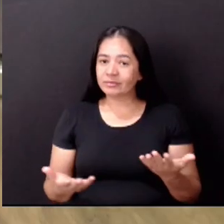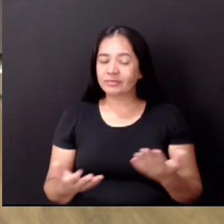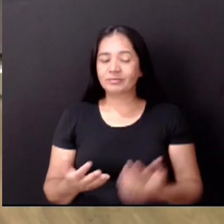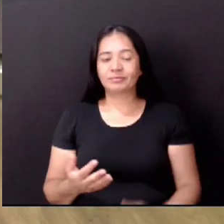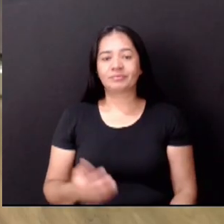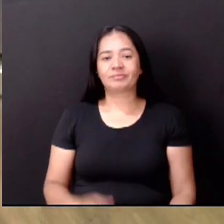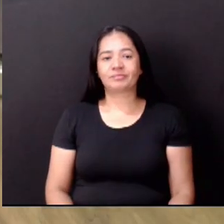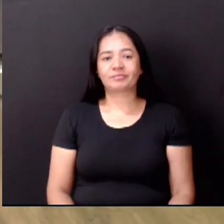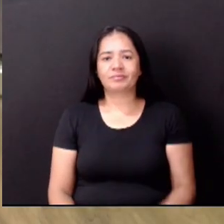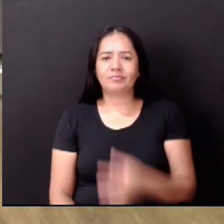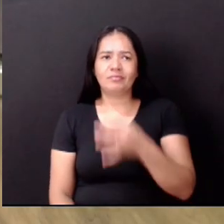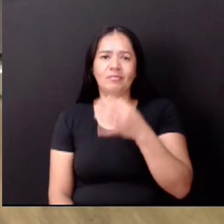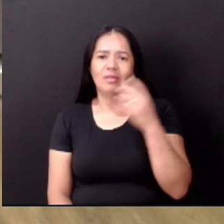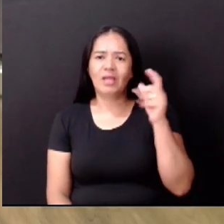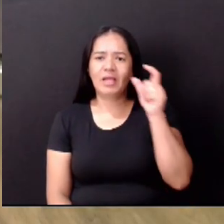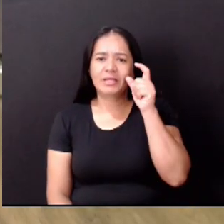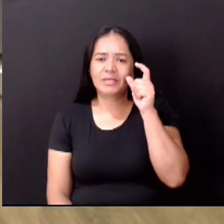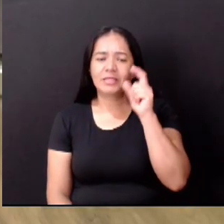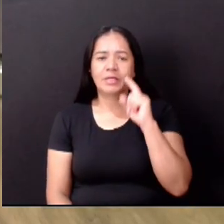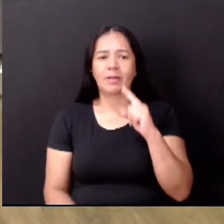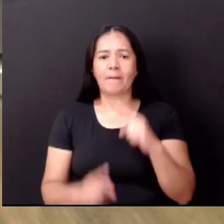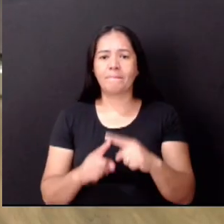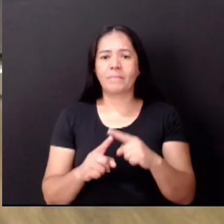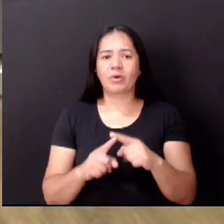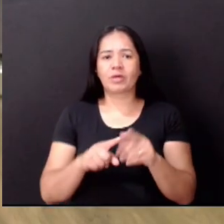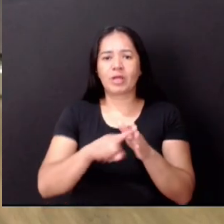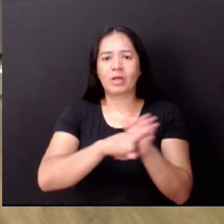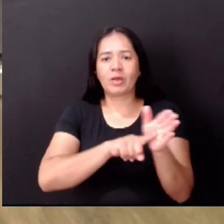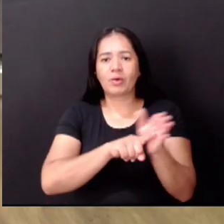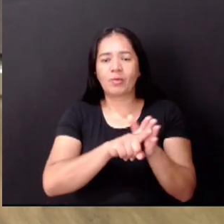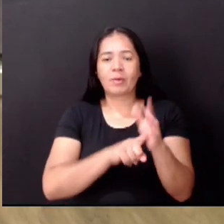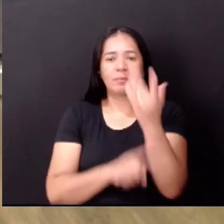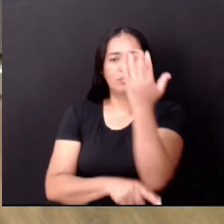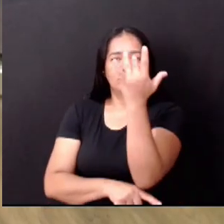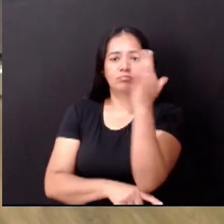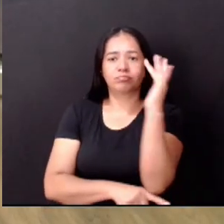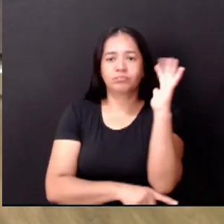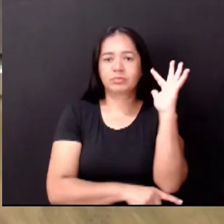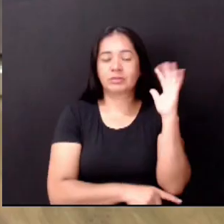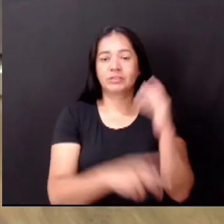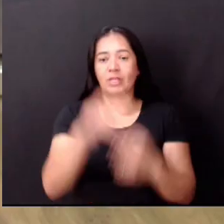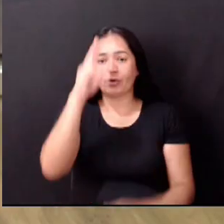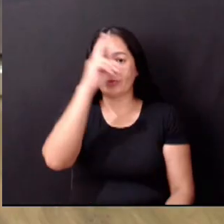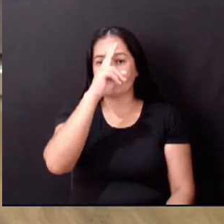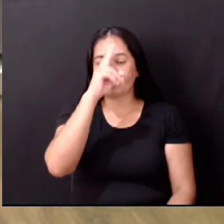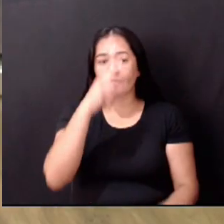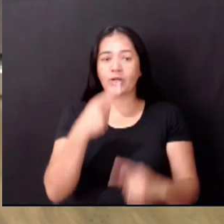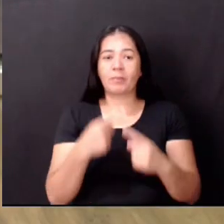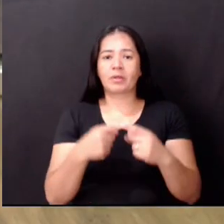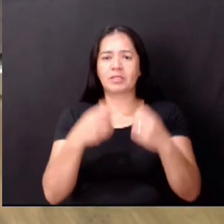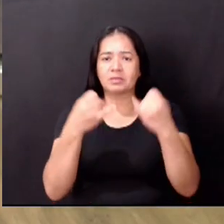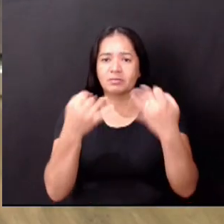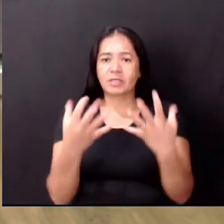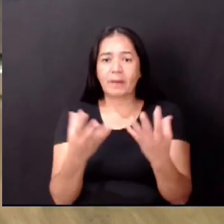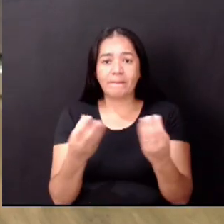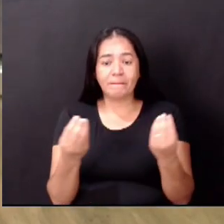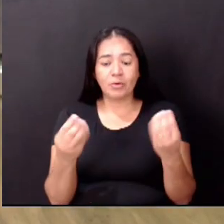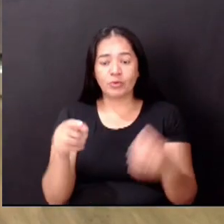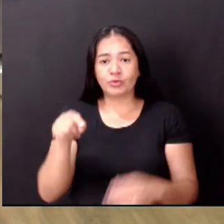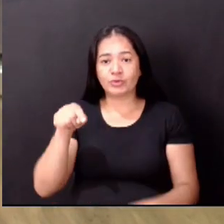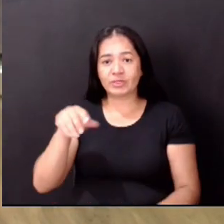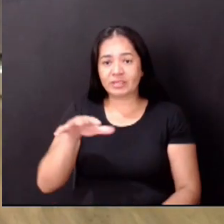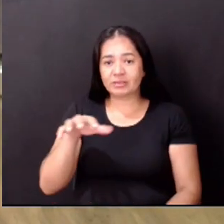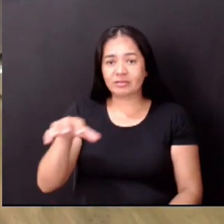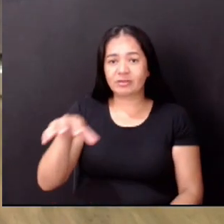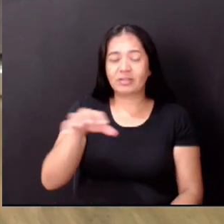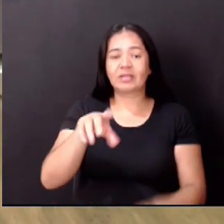também porque é uma pesquisa ambiental histórica, porque fala muito aqui da região, e também sociológica, né?